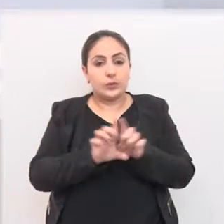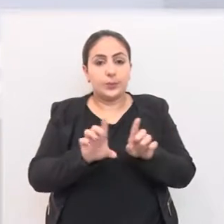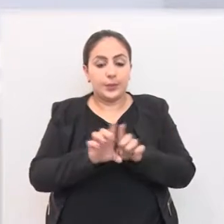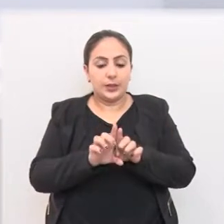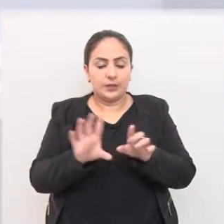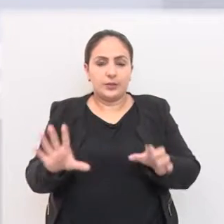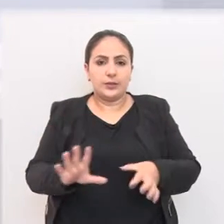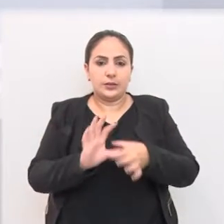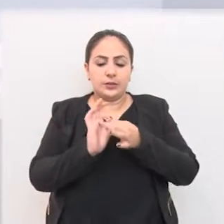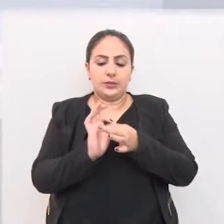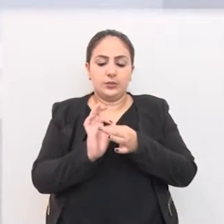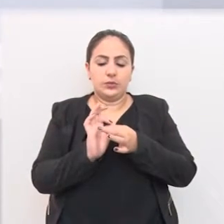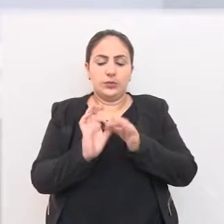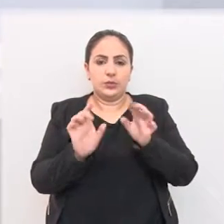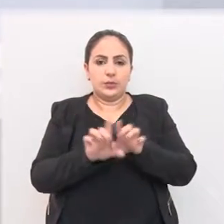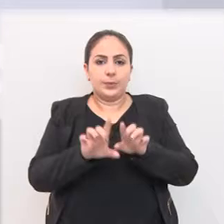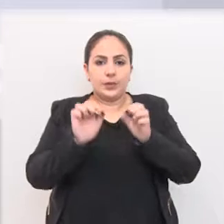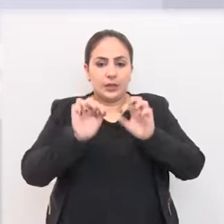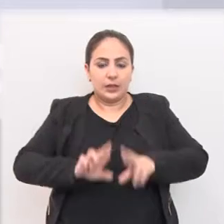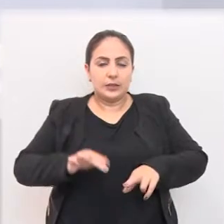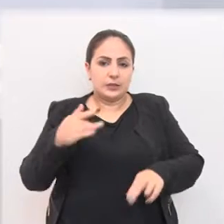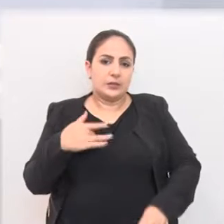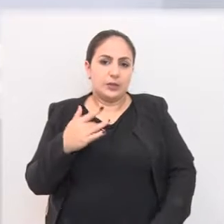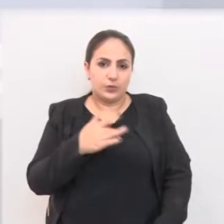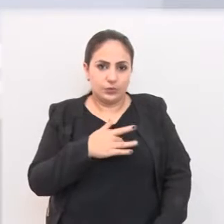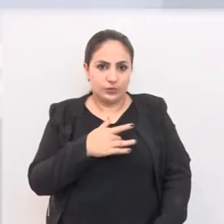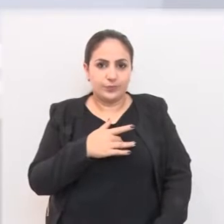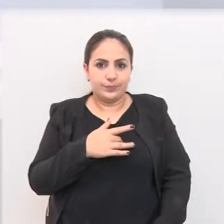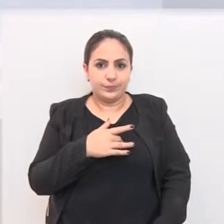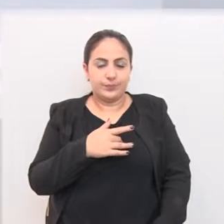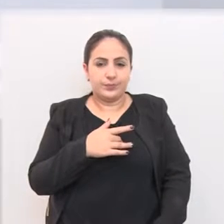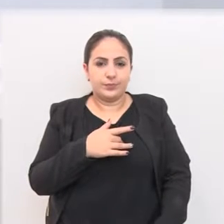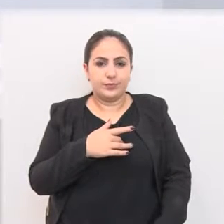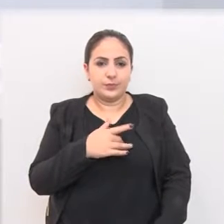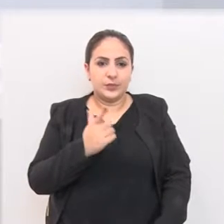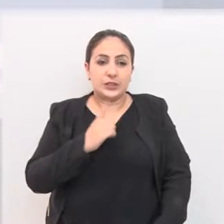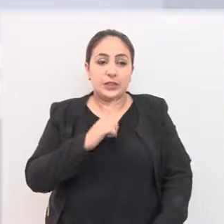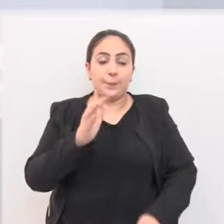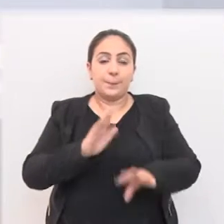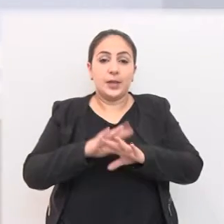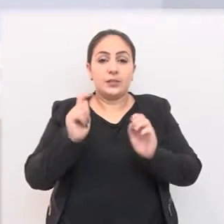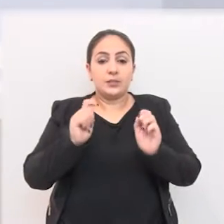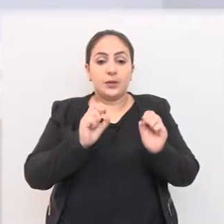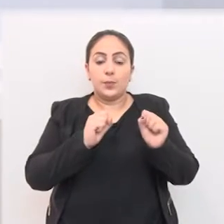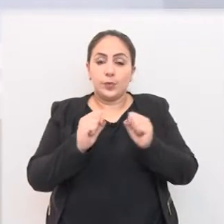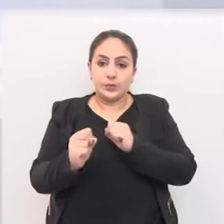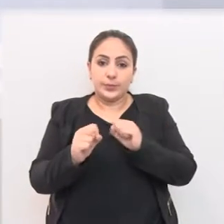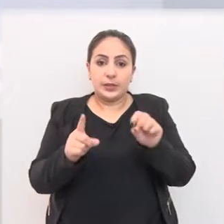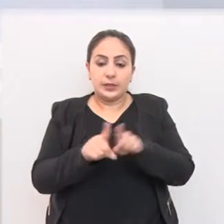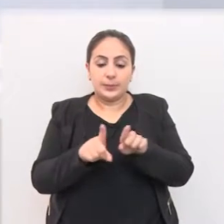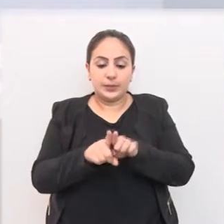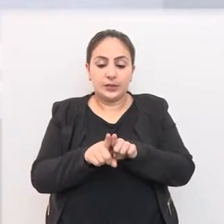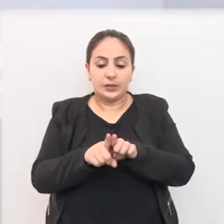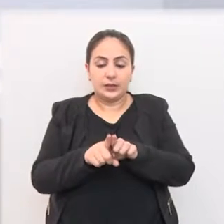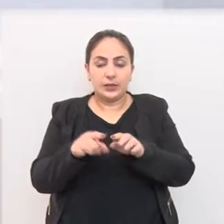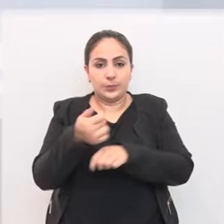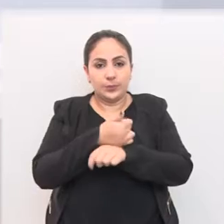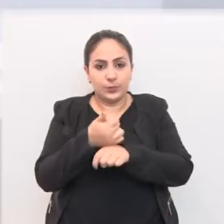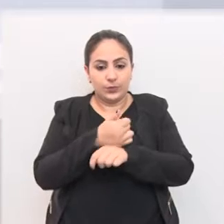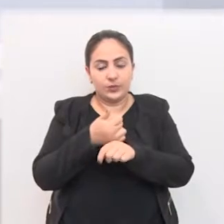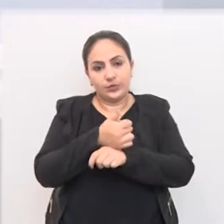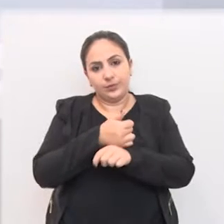também, que será vinculado à área da saúde municipal. Então, dará mais possibilidade ainda